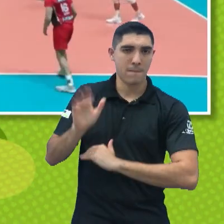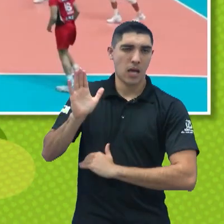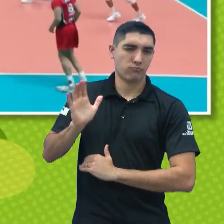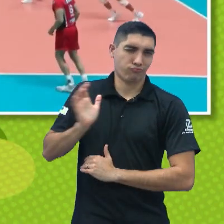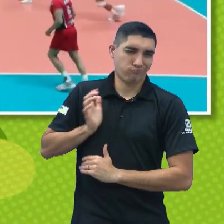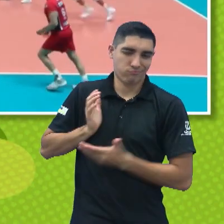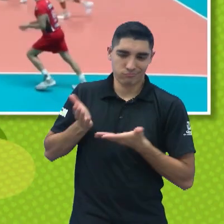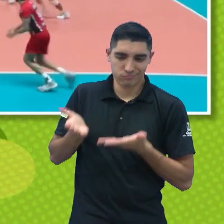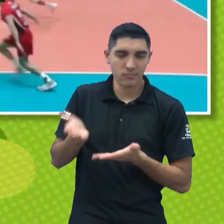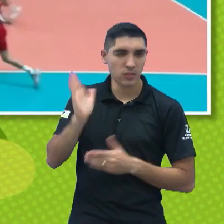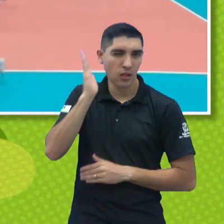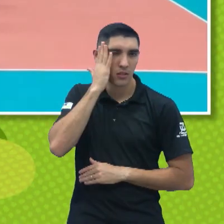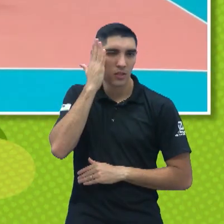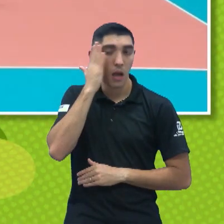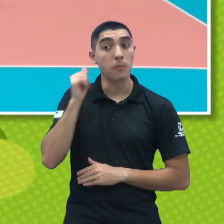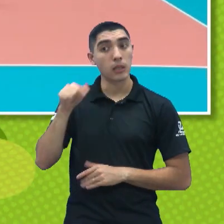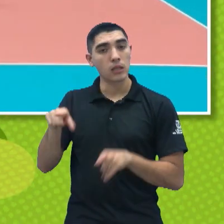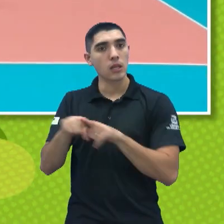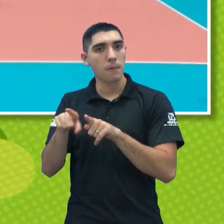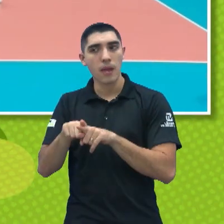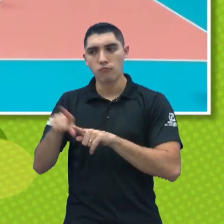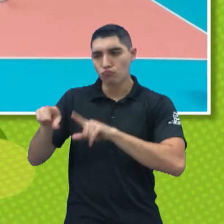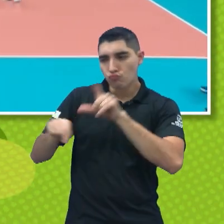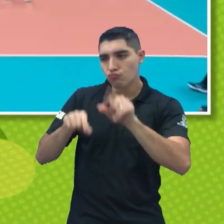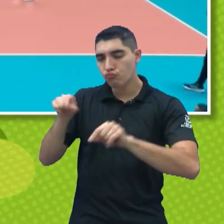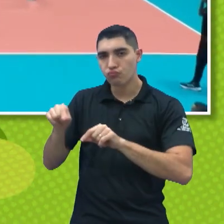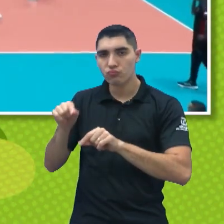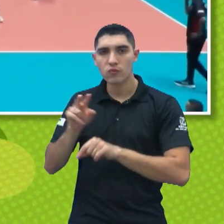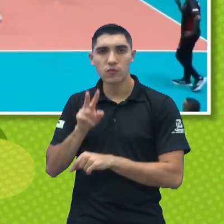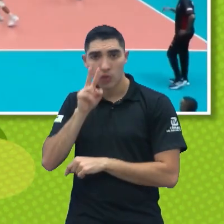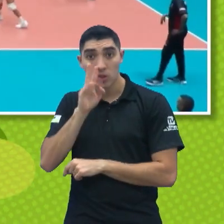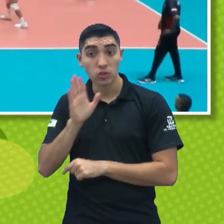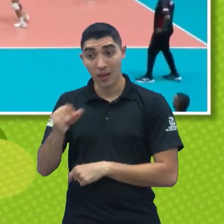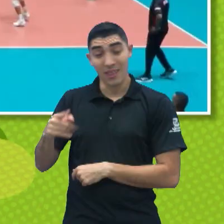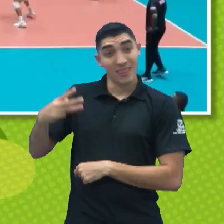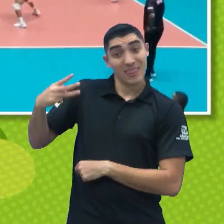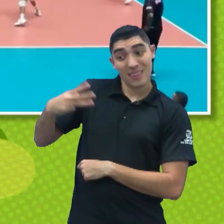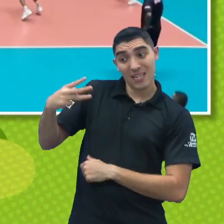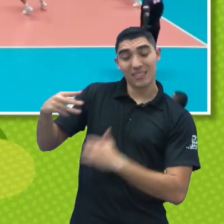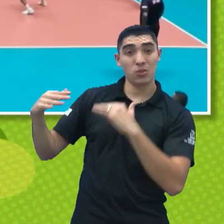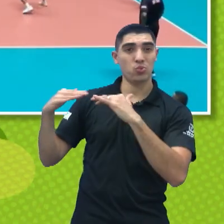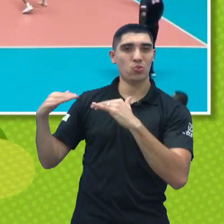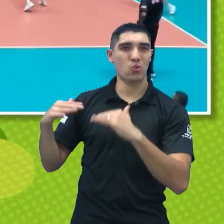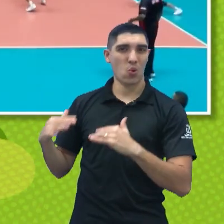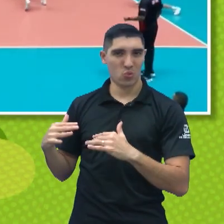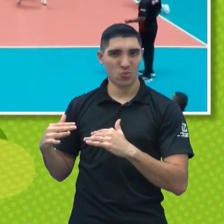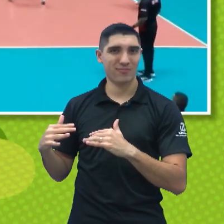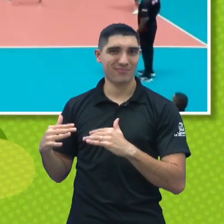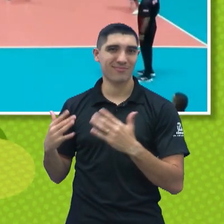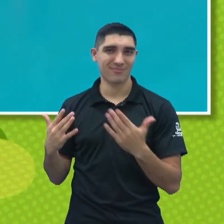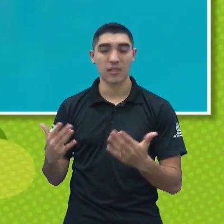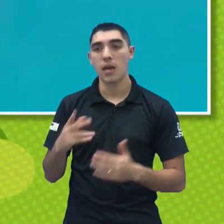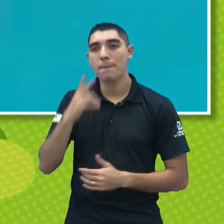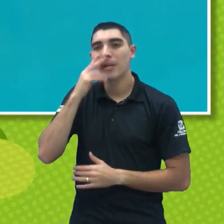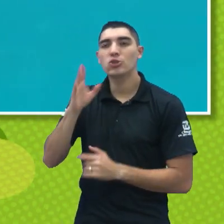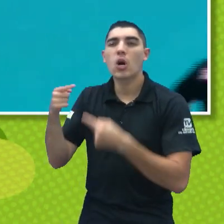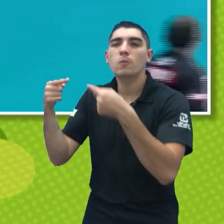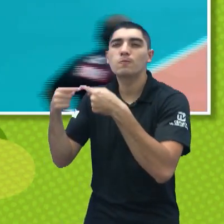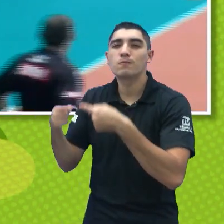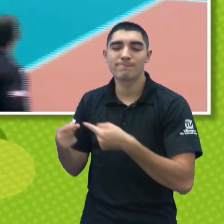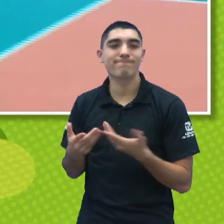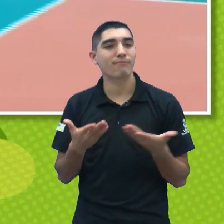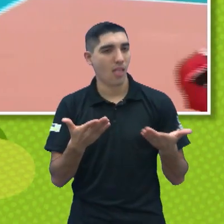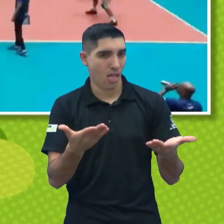alternativas também, tanto técnicas quanto táticas, eles já estão na terceira partida dentro do campeonato, né? Então já vem com ritmo, né, de jogo, estão mais